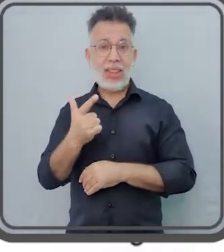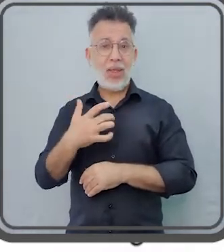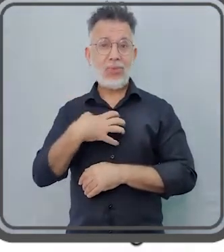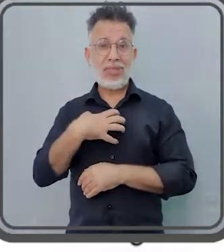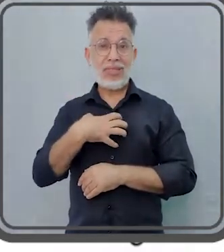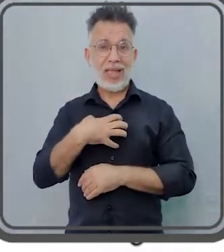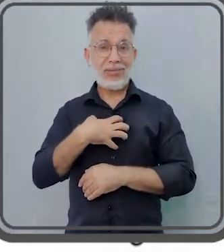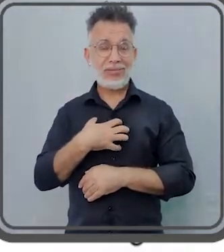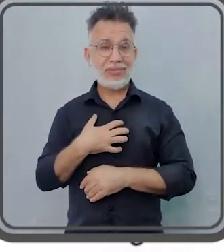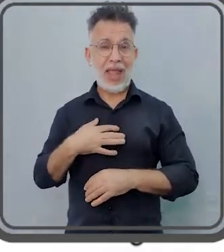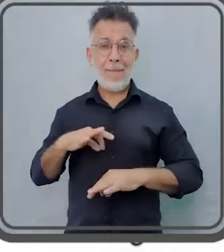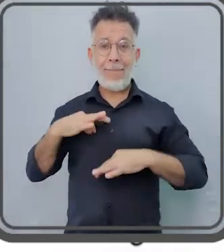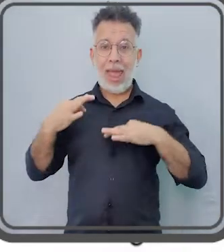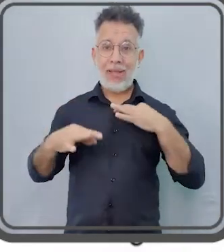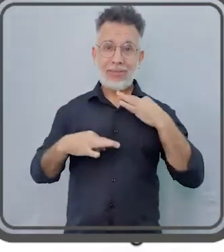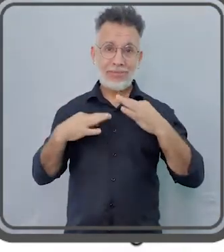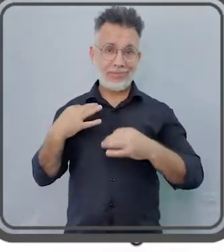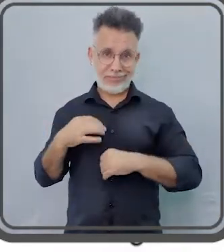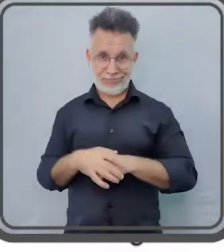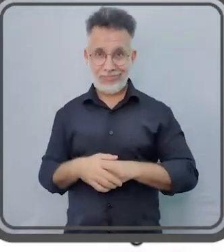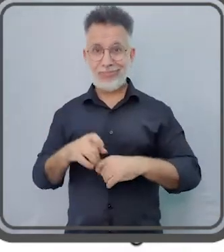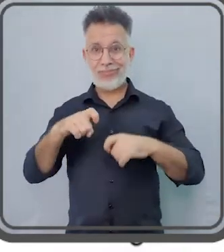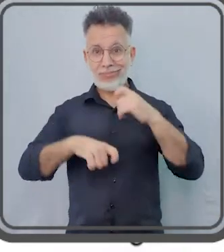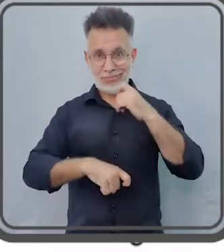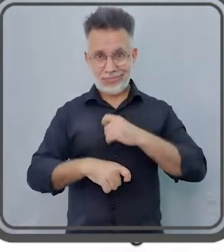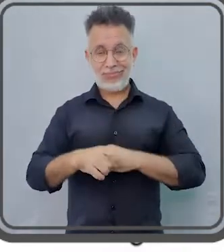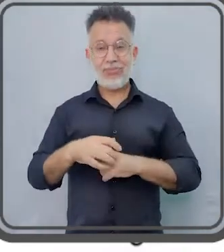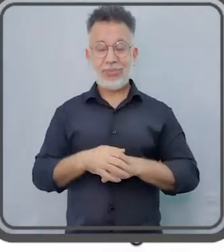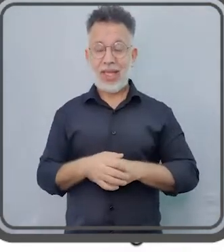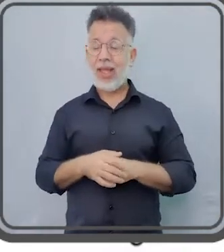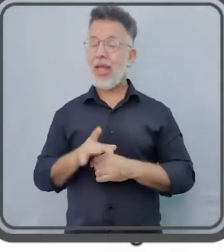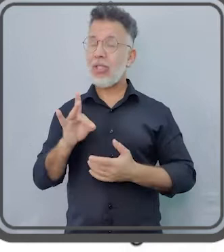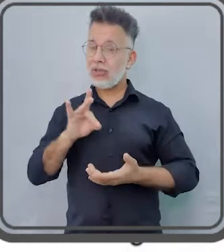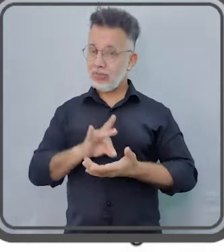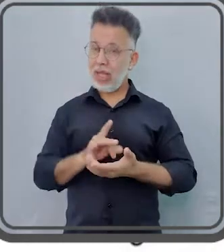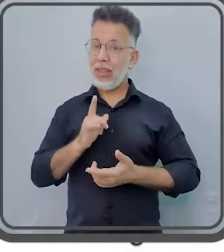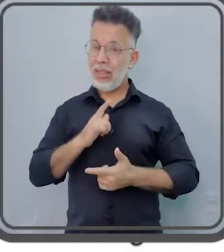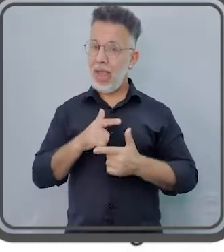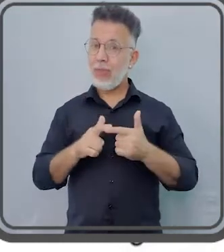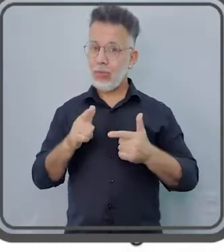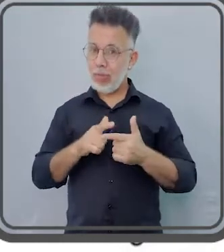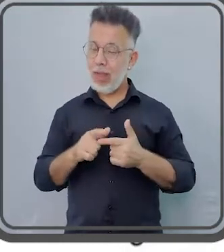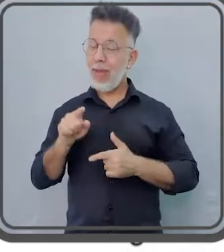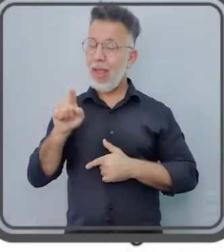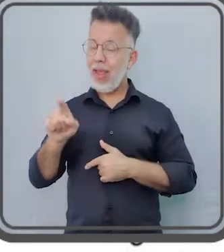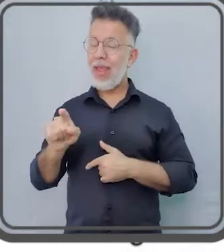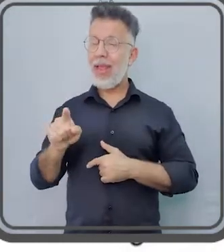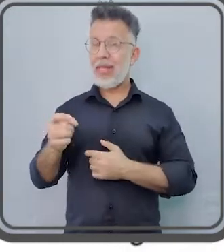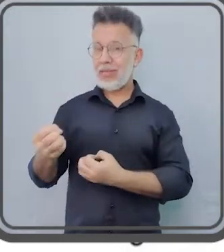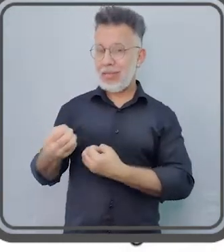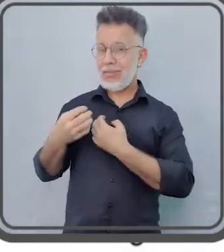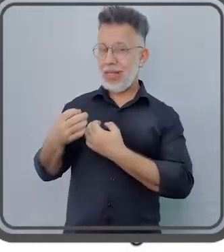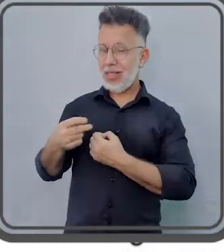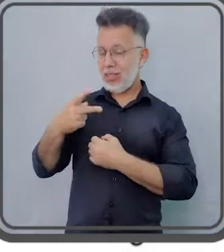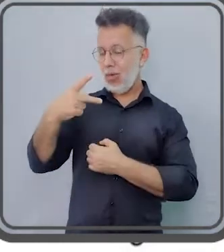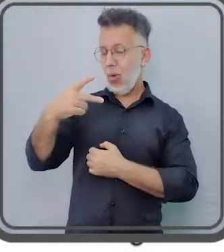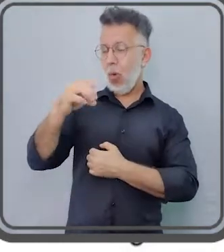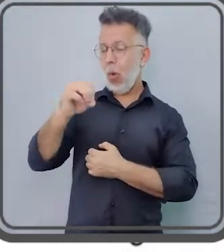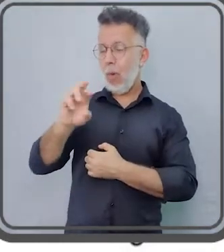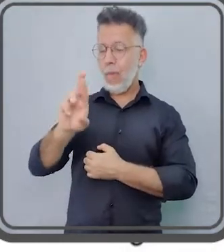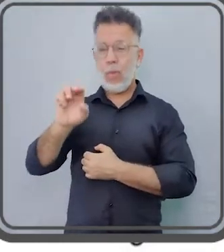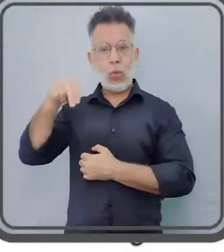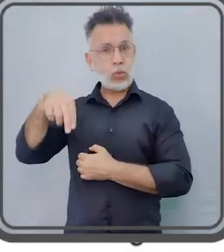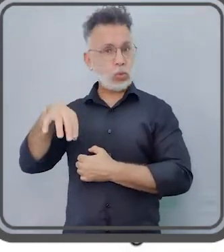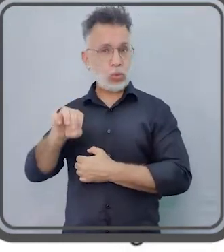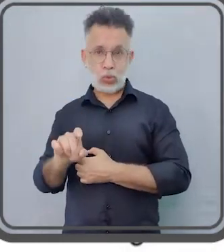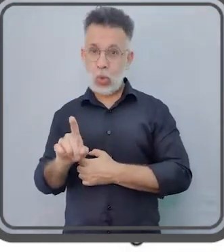temos problemas. Esse mindset assim, do pornô não está funcionando na vida real, né? Então, acho que